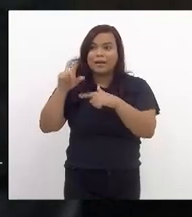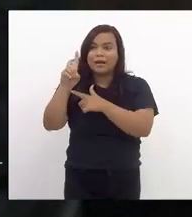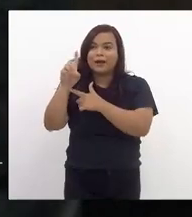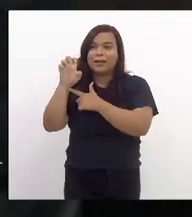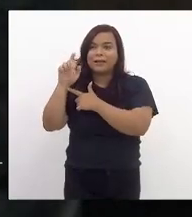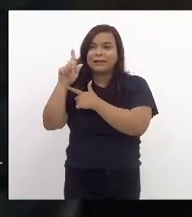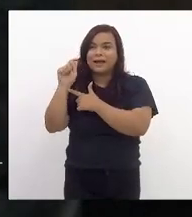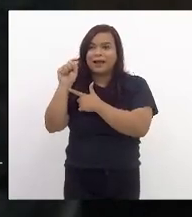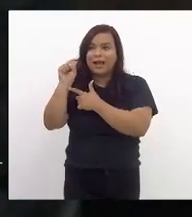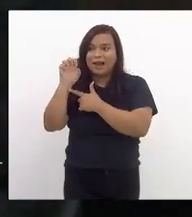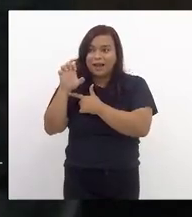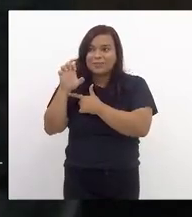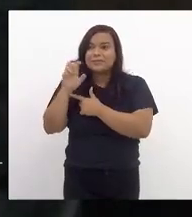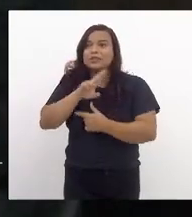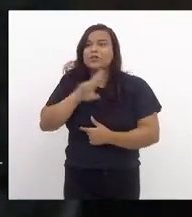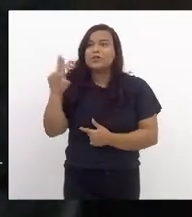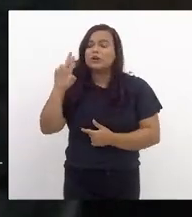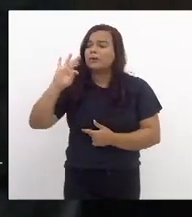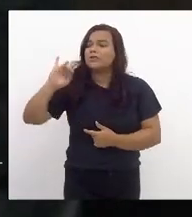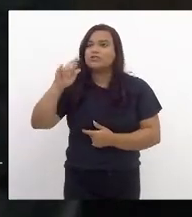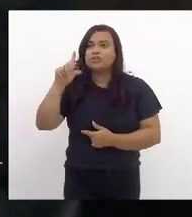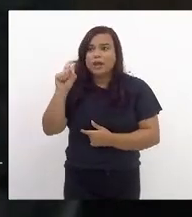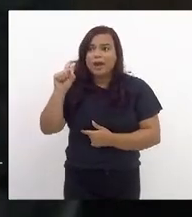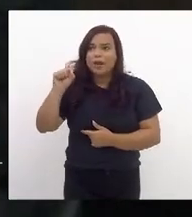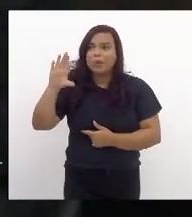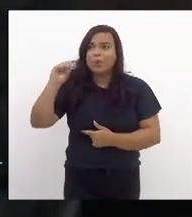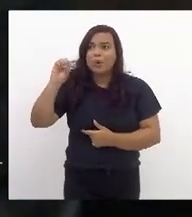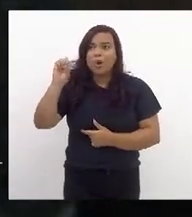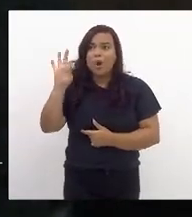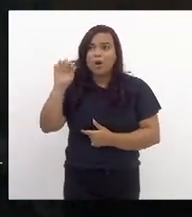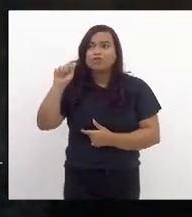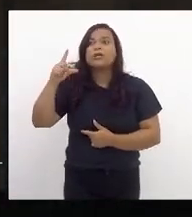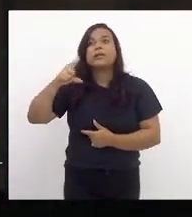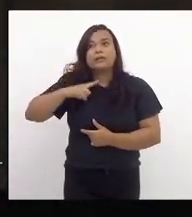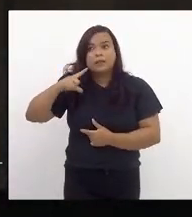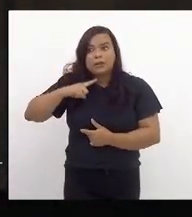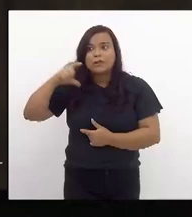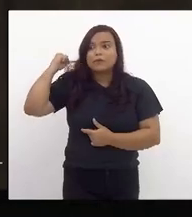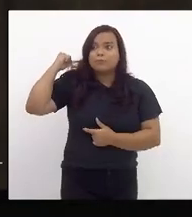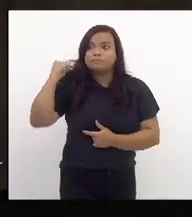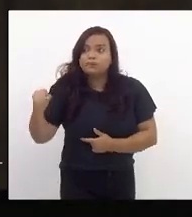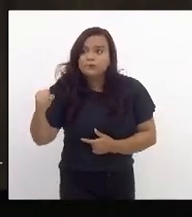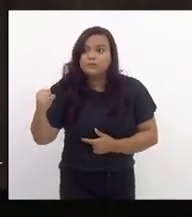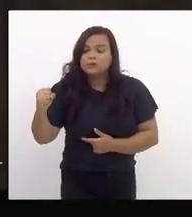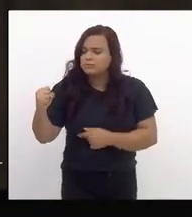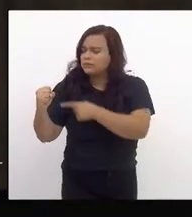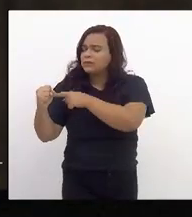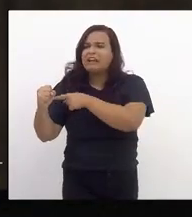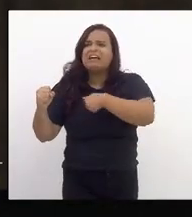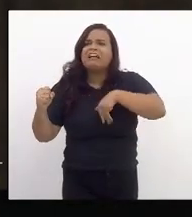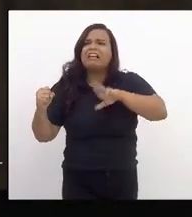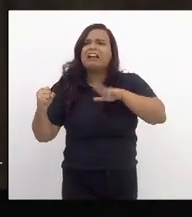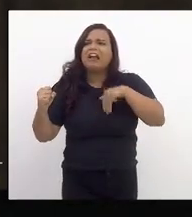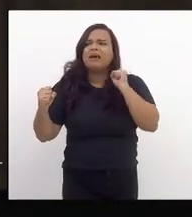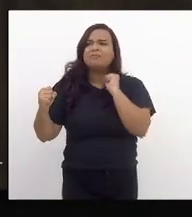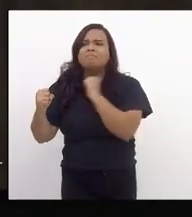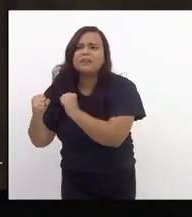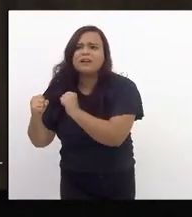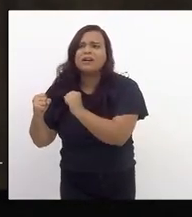foi brutalmente e covardemente assassinado, adivinhem por quem? Por